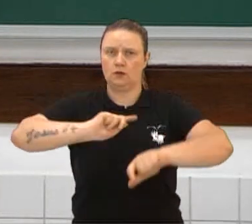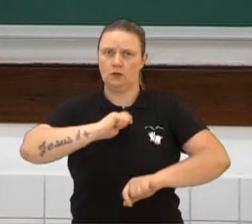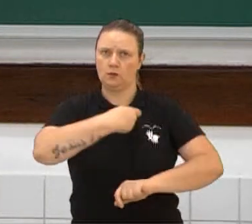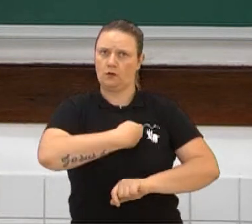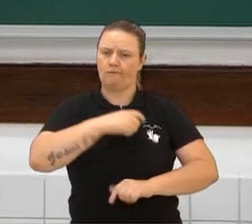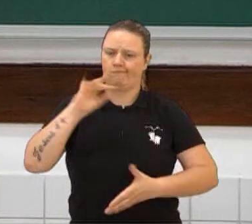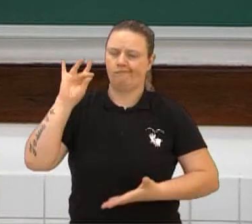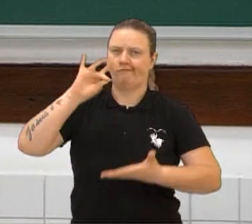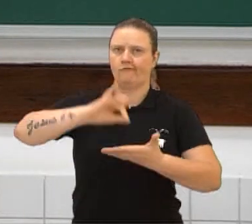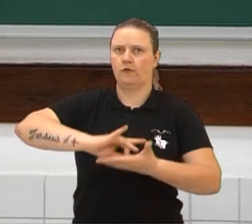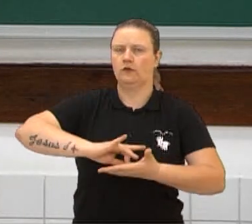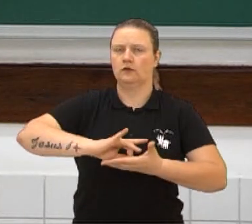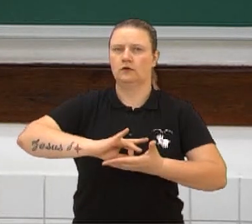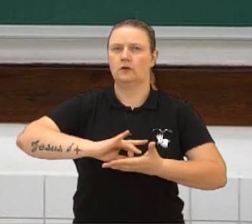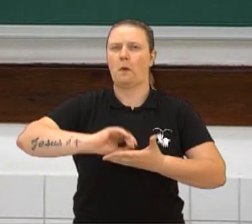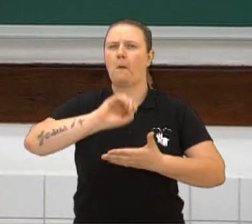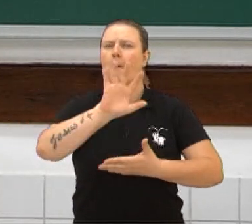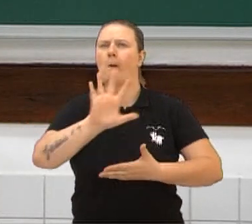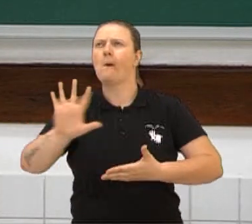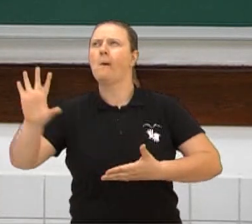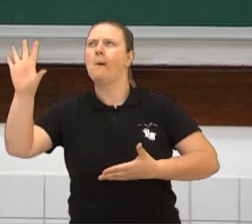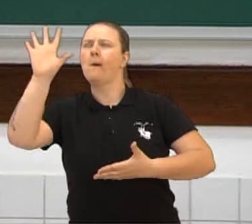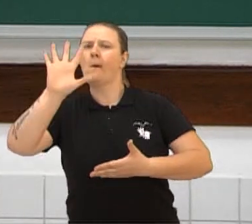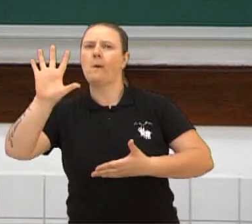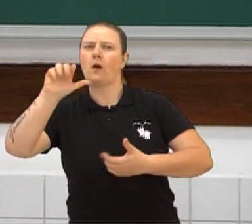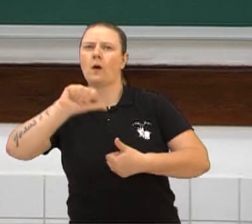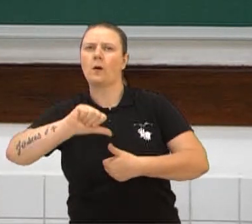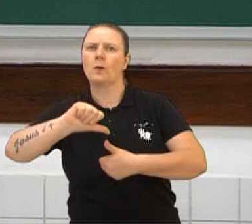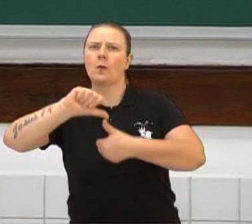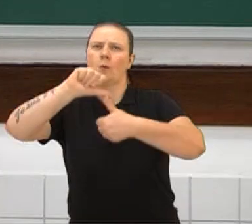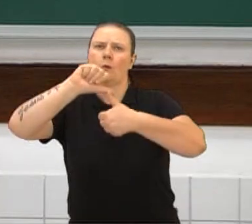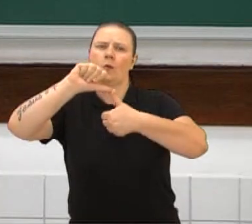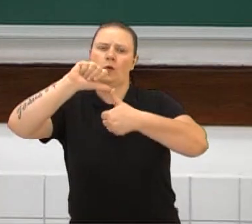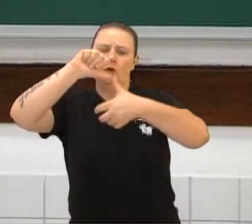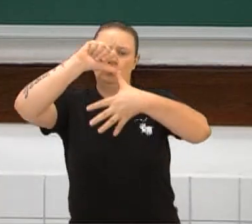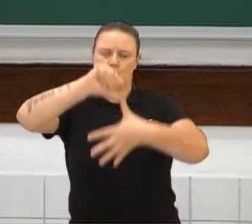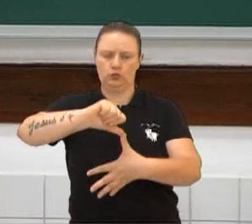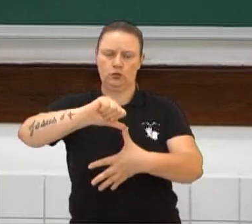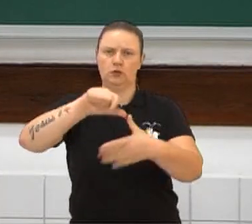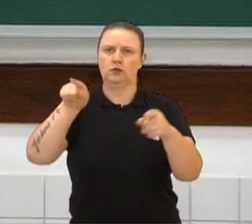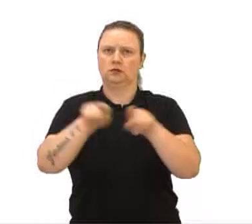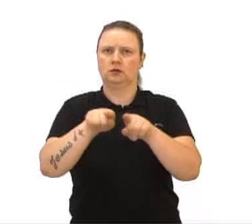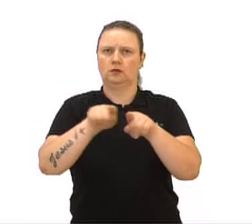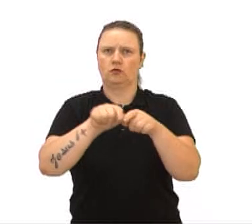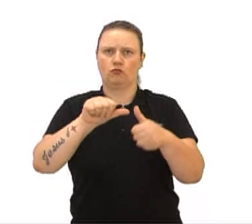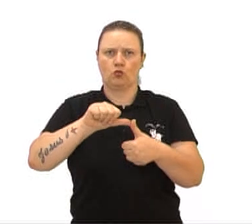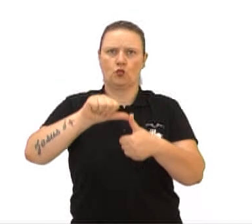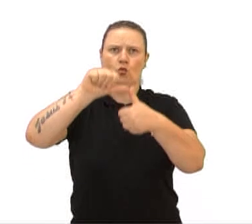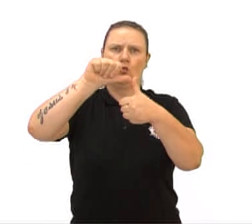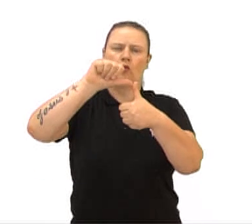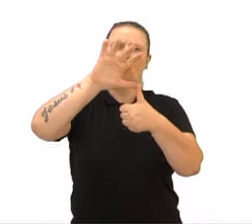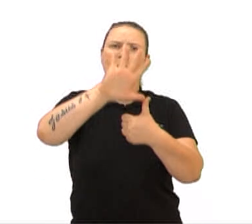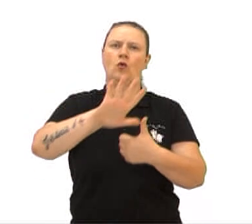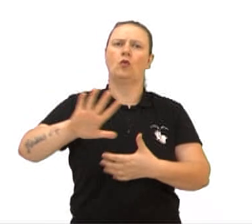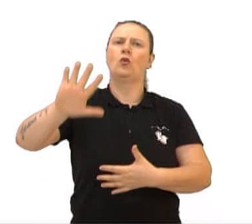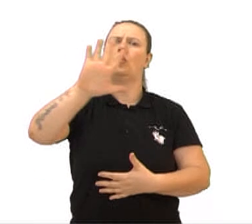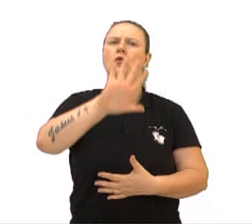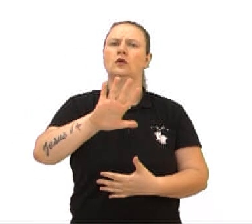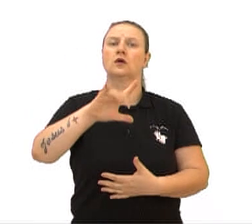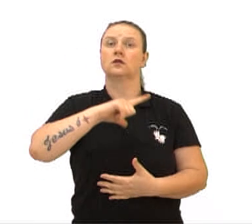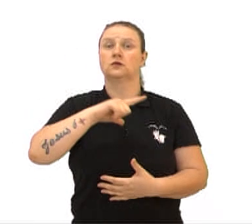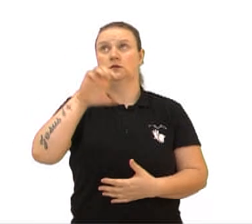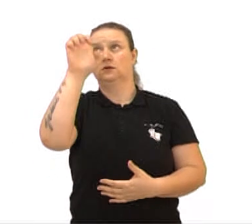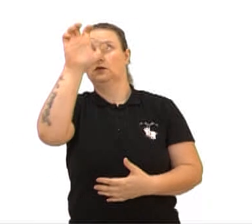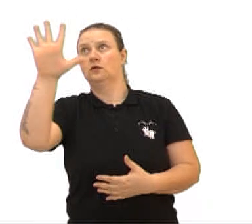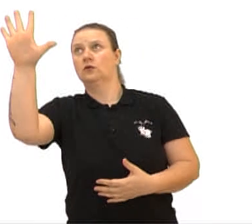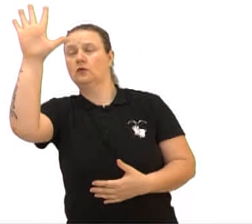maioria estão localizados na América do Sul e na América Central, mas também, em minoria, temos falantes na Europa e na